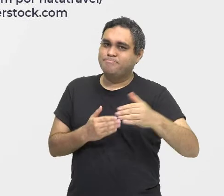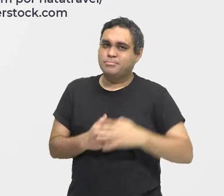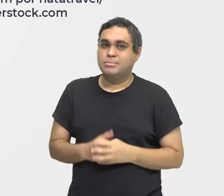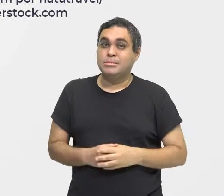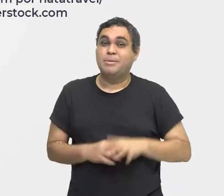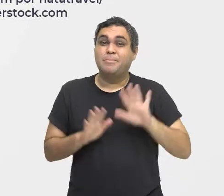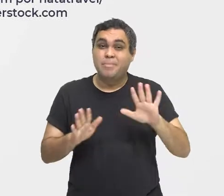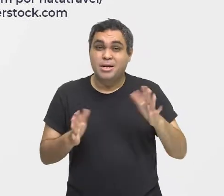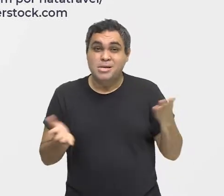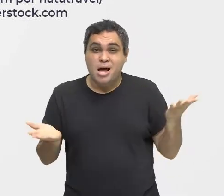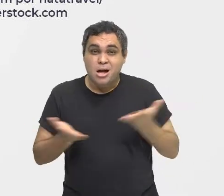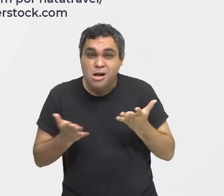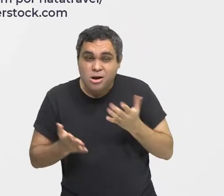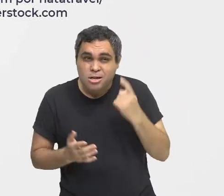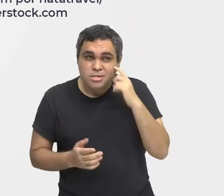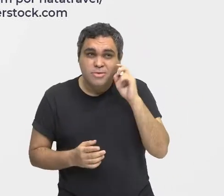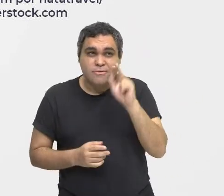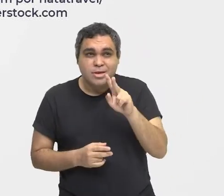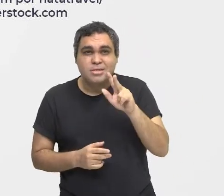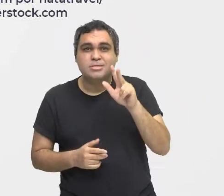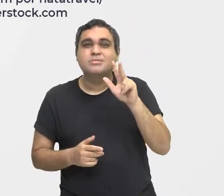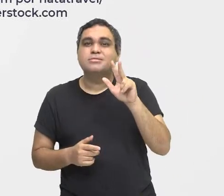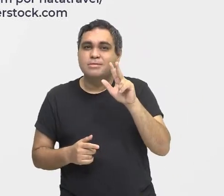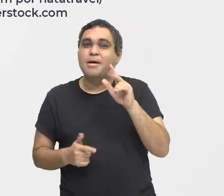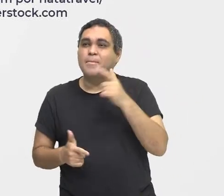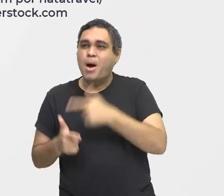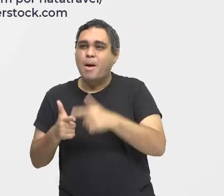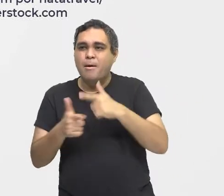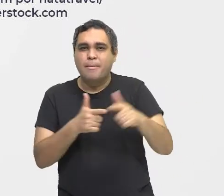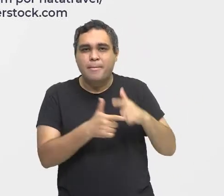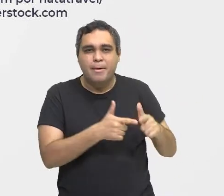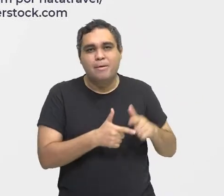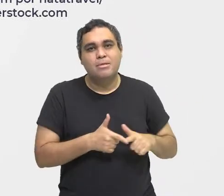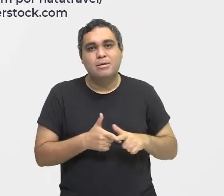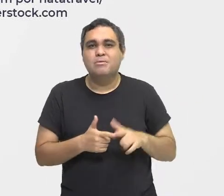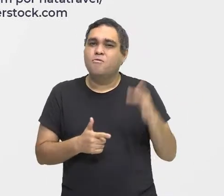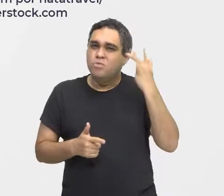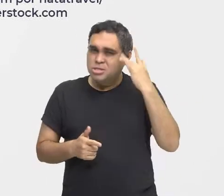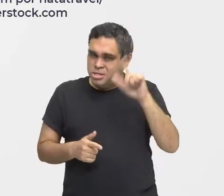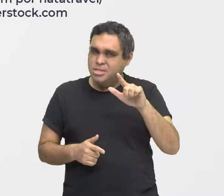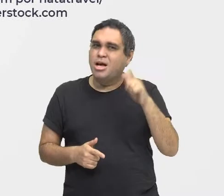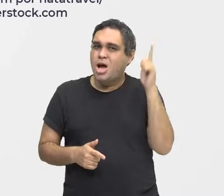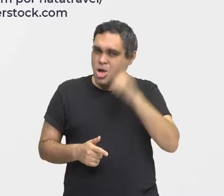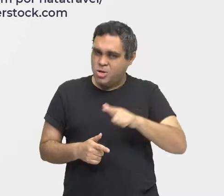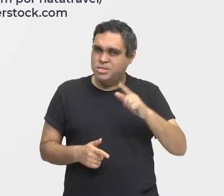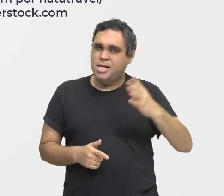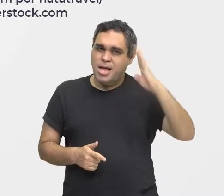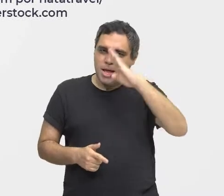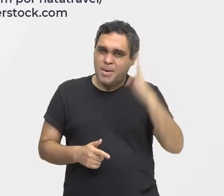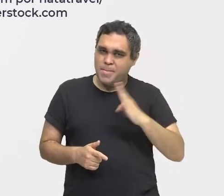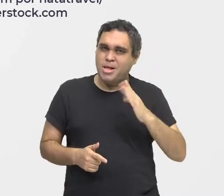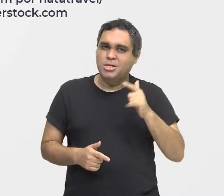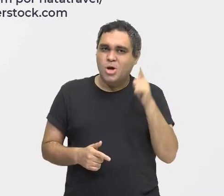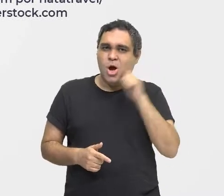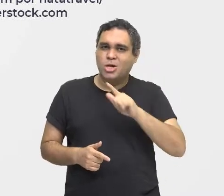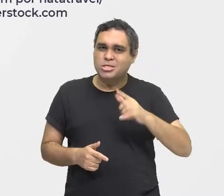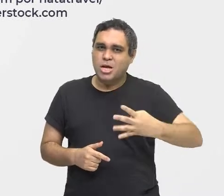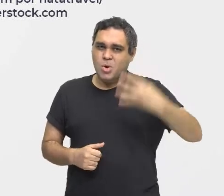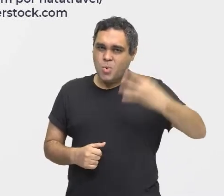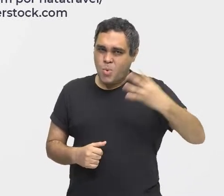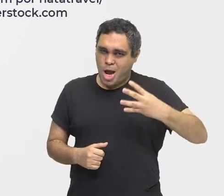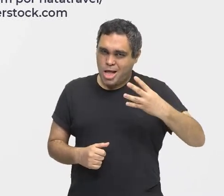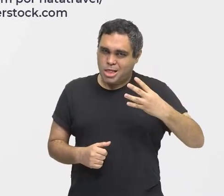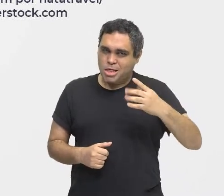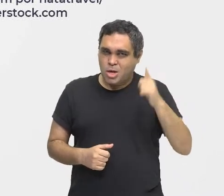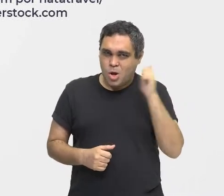a questão. Mas através dos estudos aí do Banco de Investimento Goldman Sachs, o Brasil tem esse potencial.